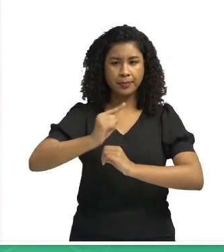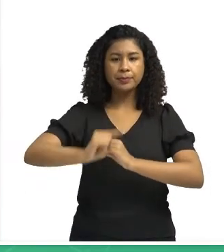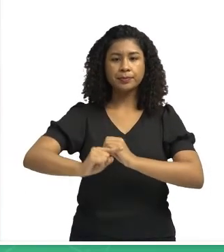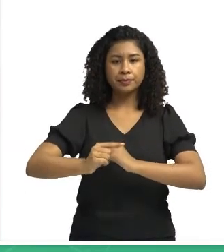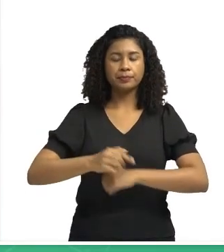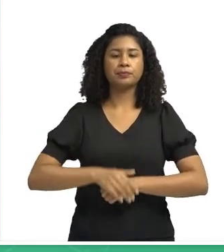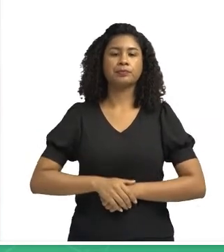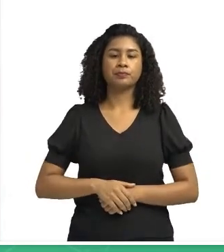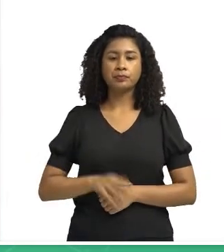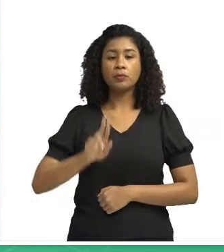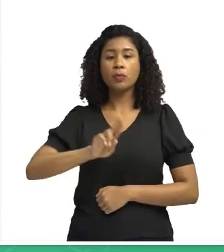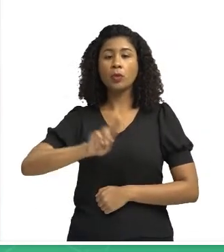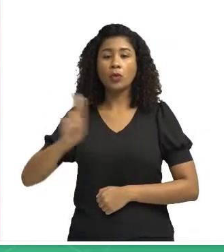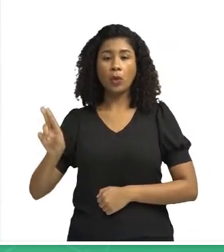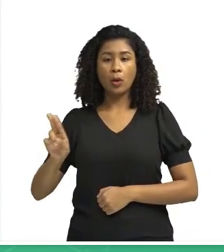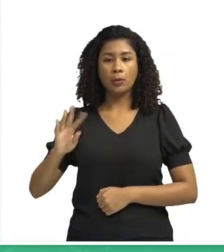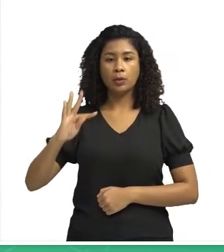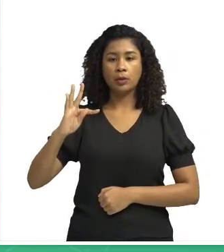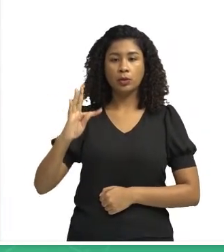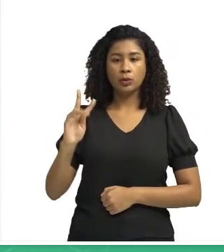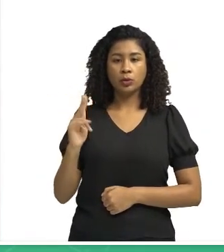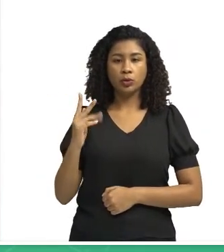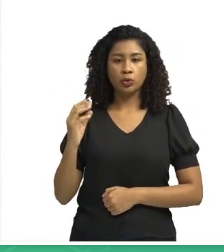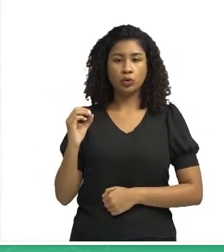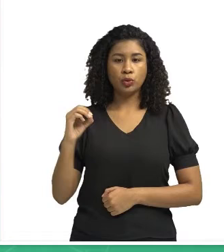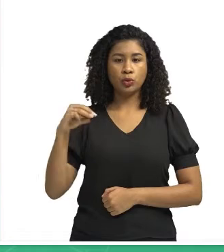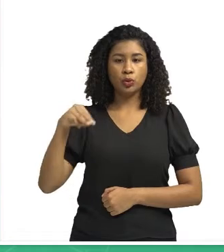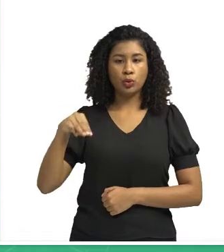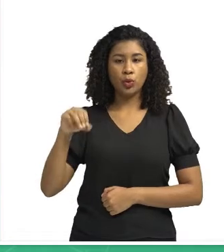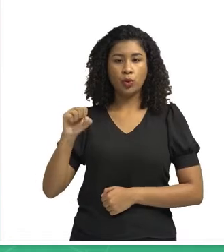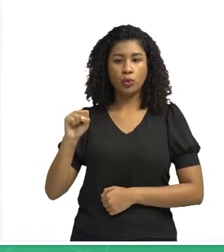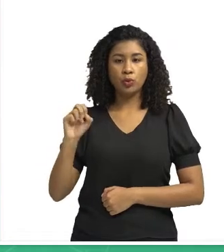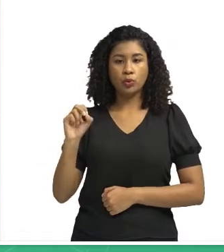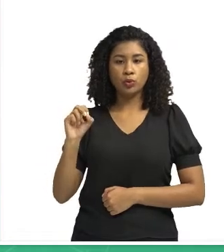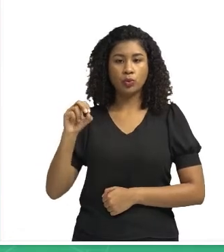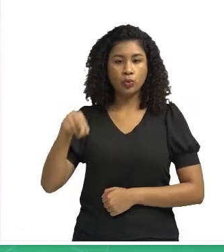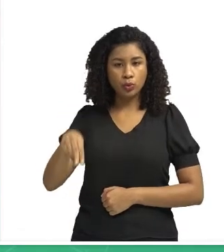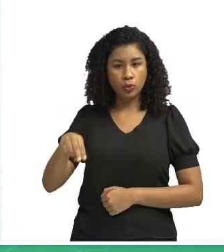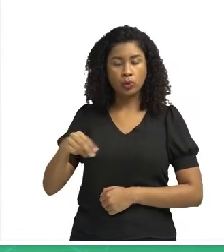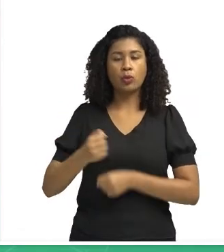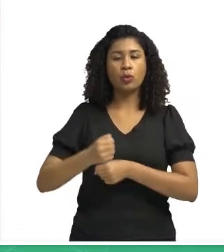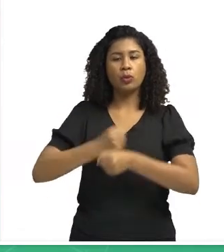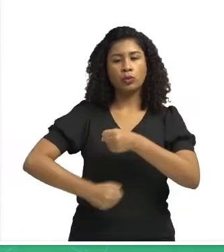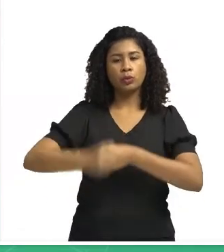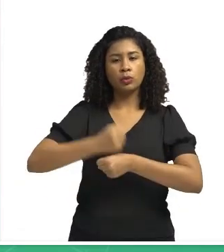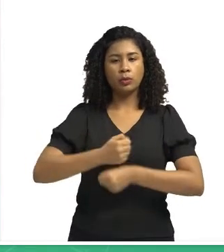o cientista Thomson. Ele, em